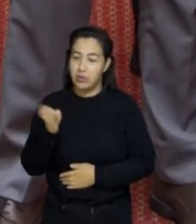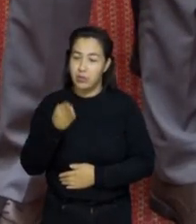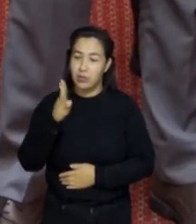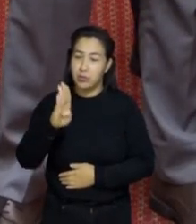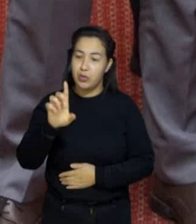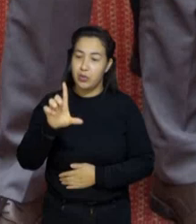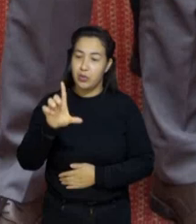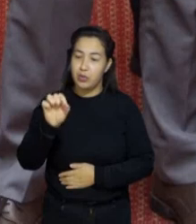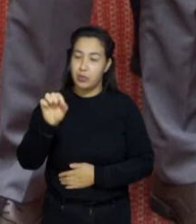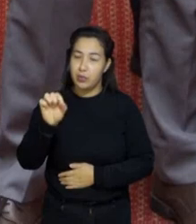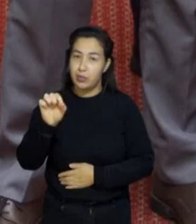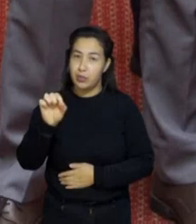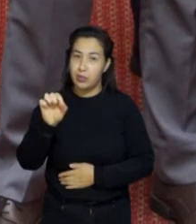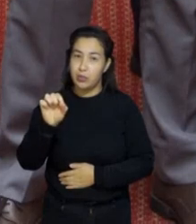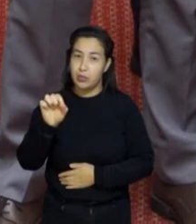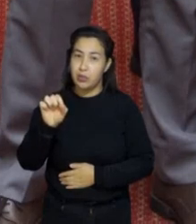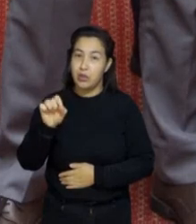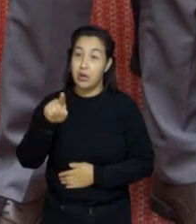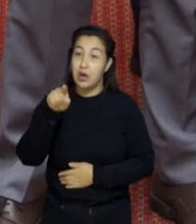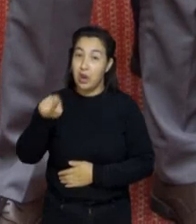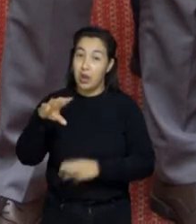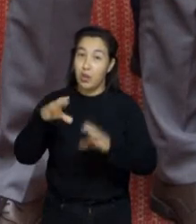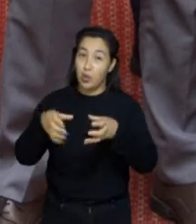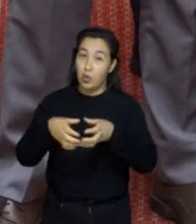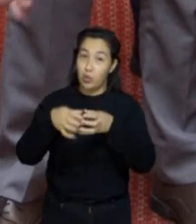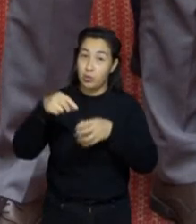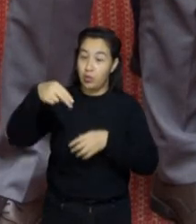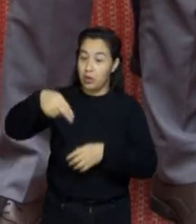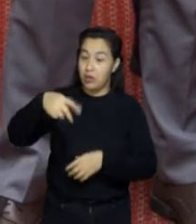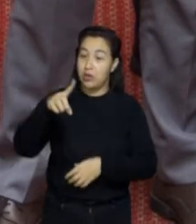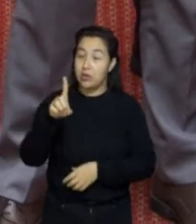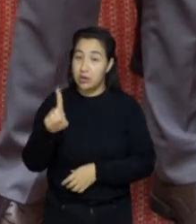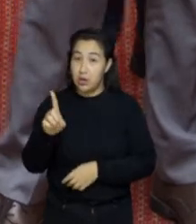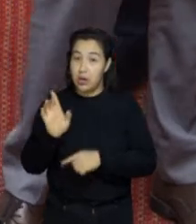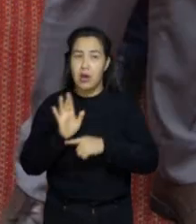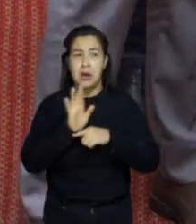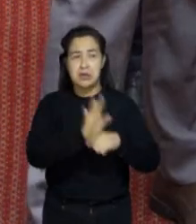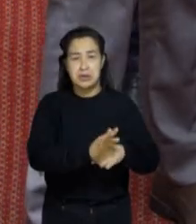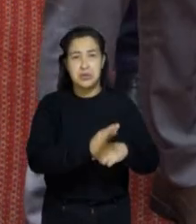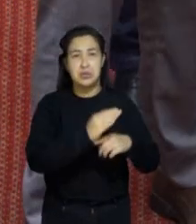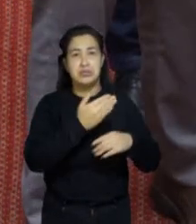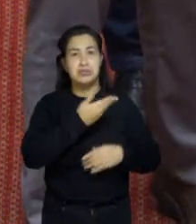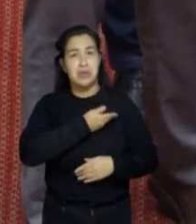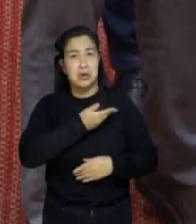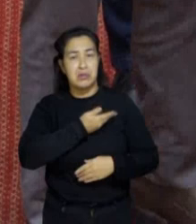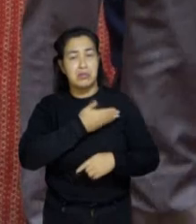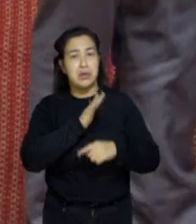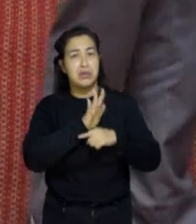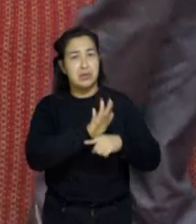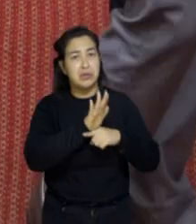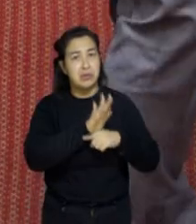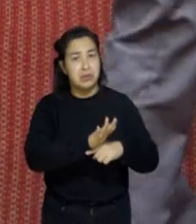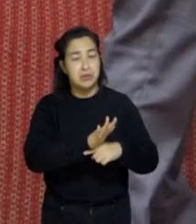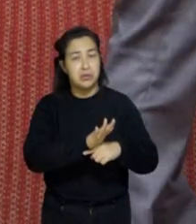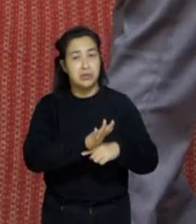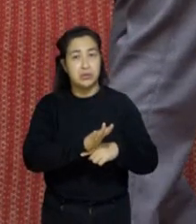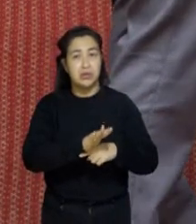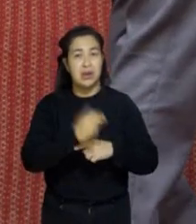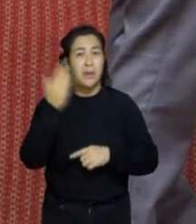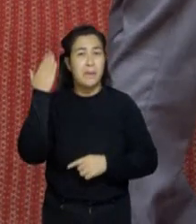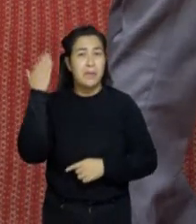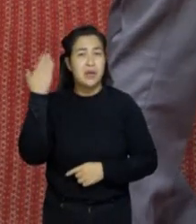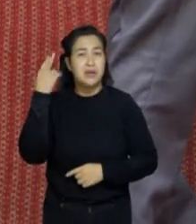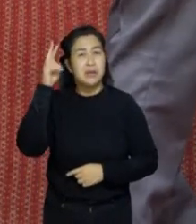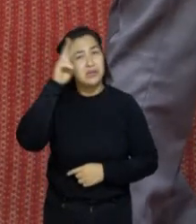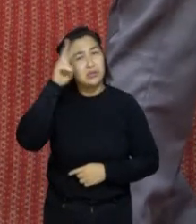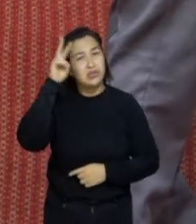parceira, foi amiga do município de Porto Belo, da nossa região da Anfre ali, principalmente nos momentos mais difíceis em que passamos, com as